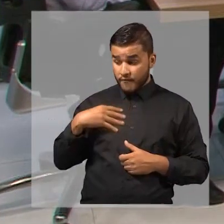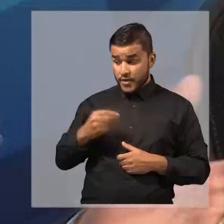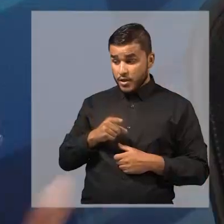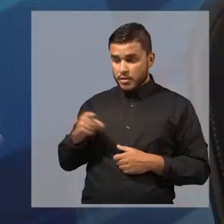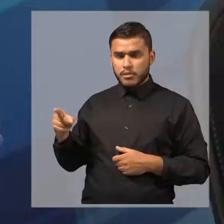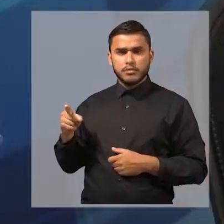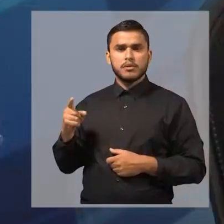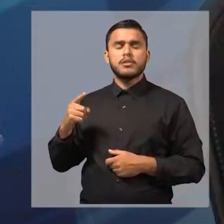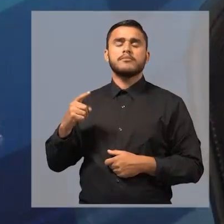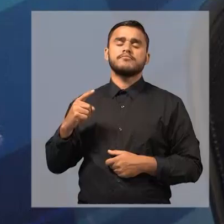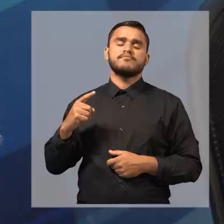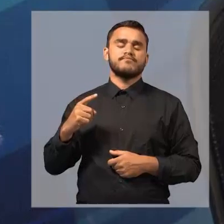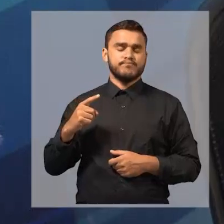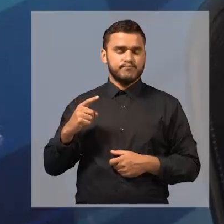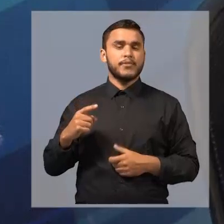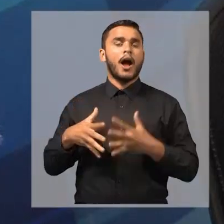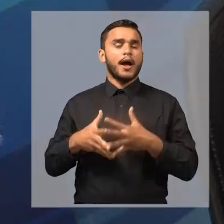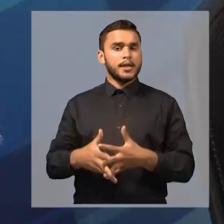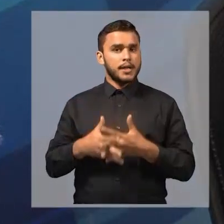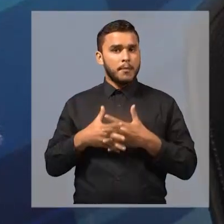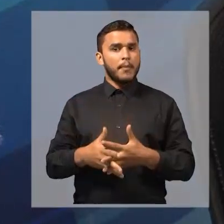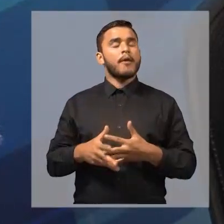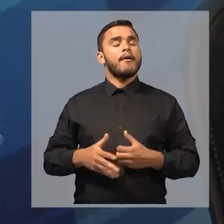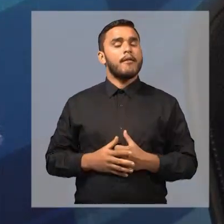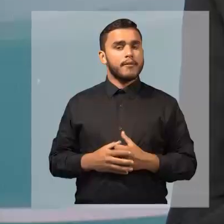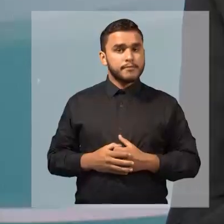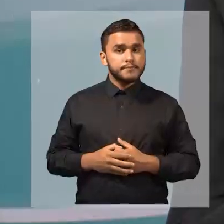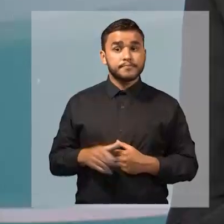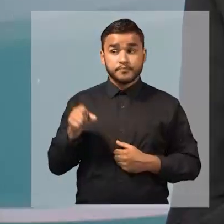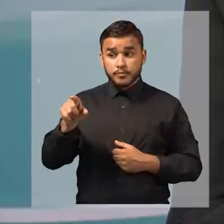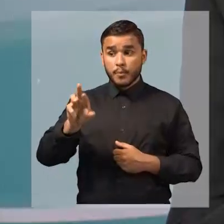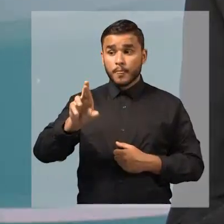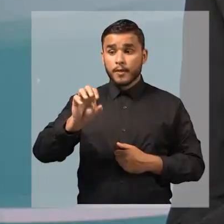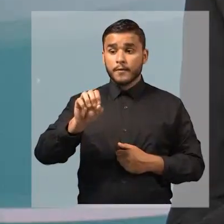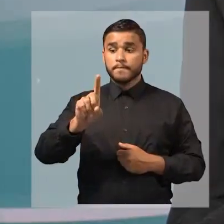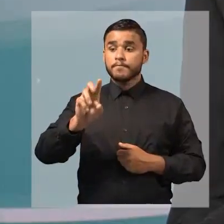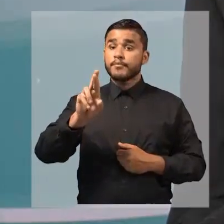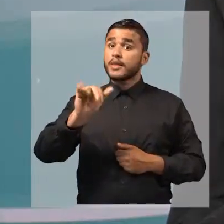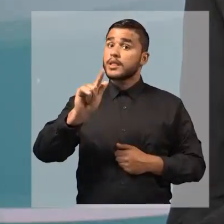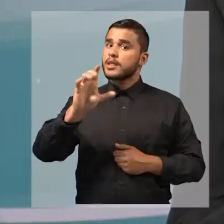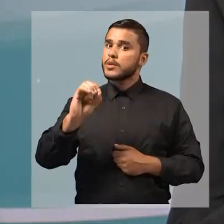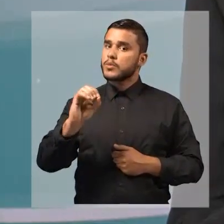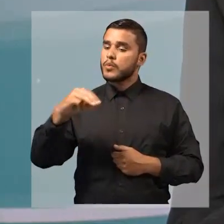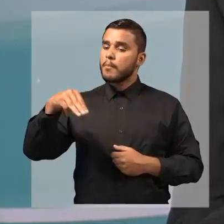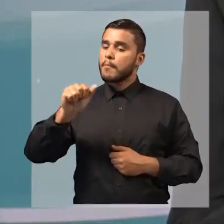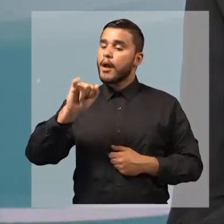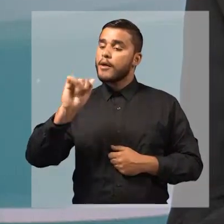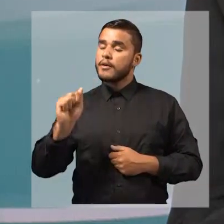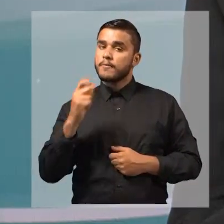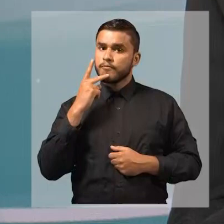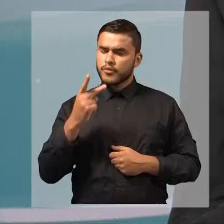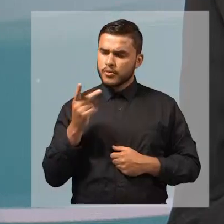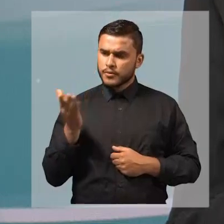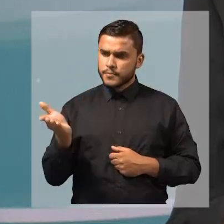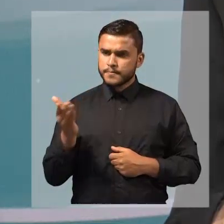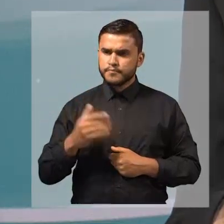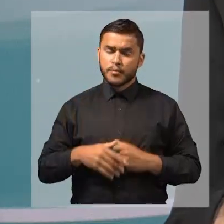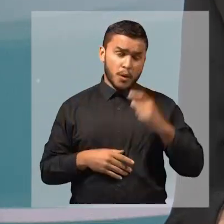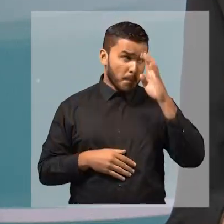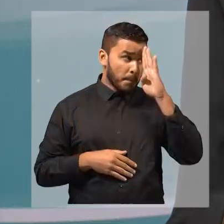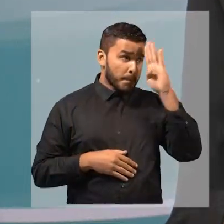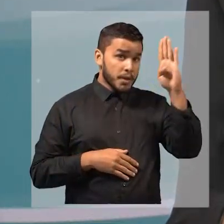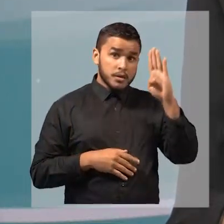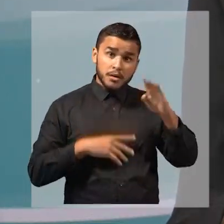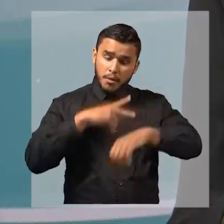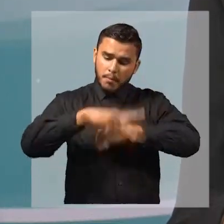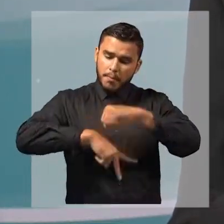seguidores. O presidente da Câmara, ele disse, o Maia lá, ele disse, olha, eu vou